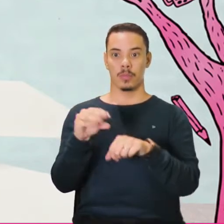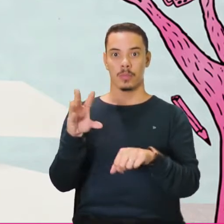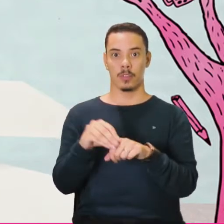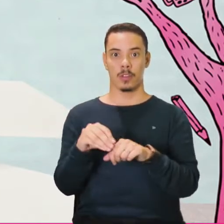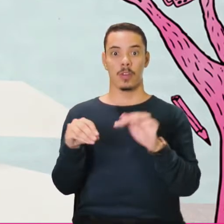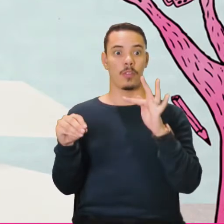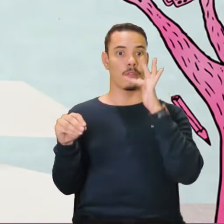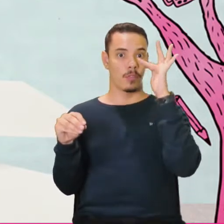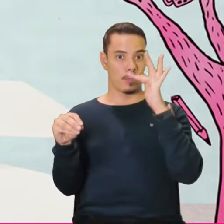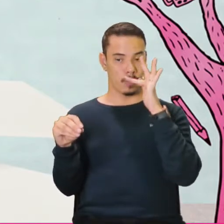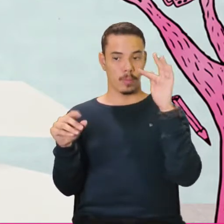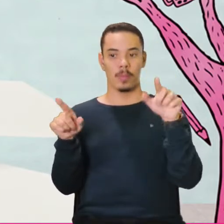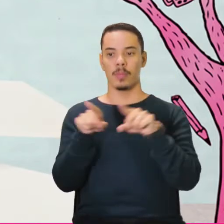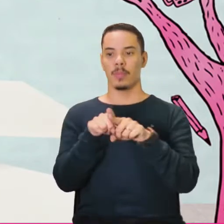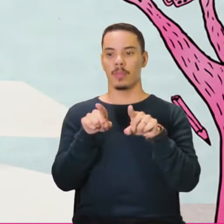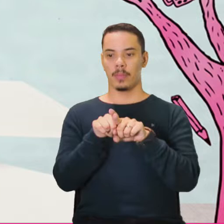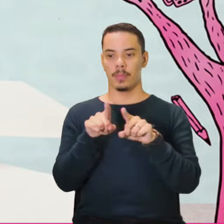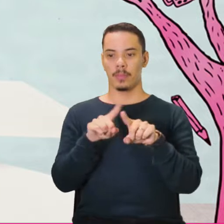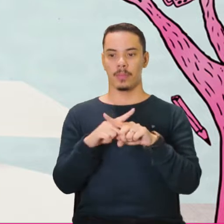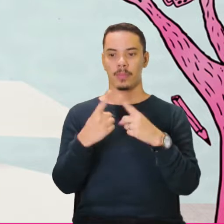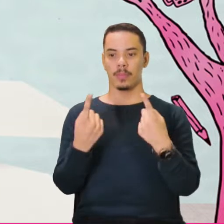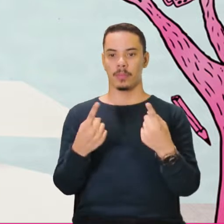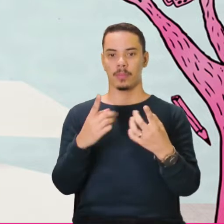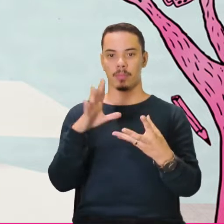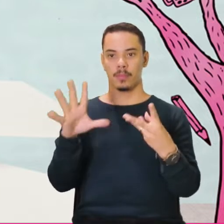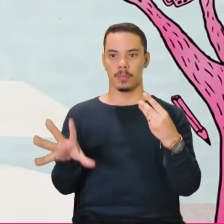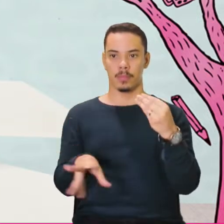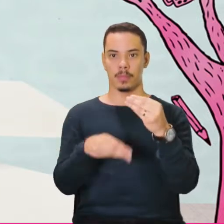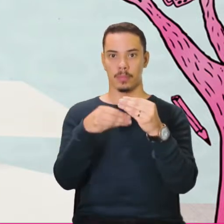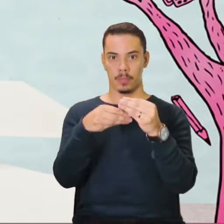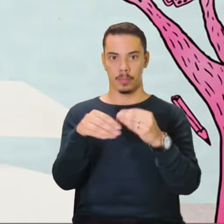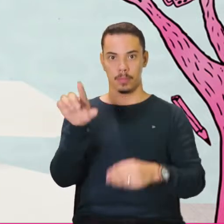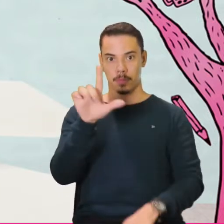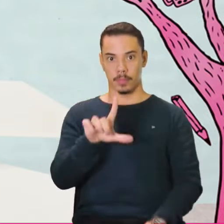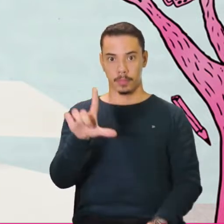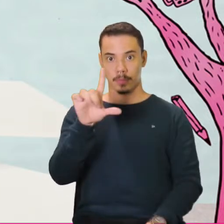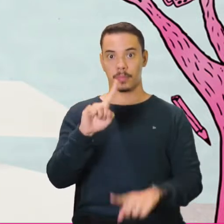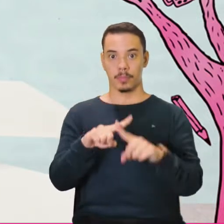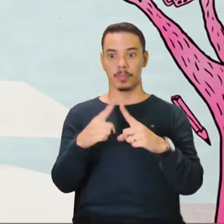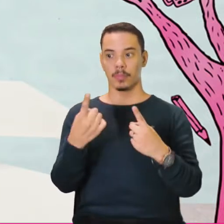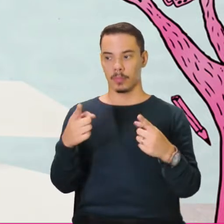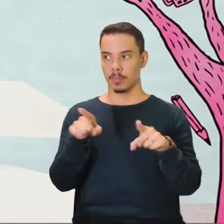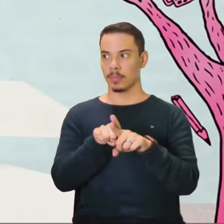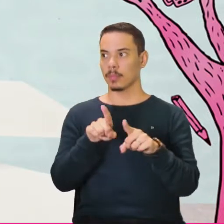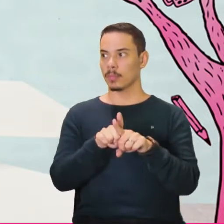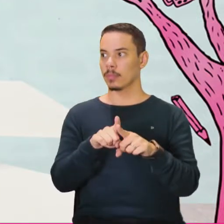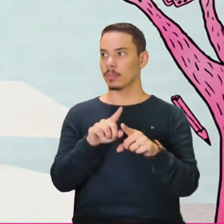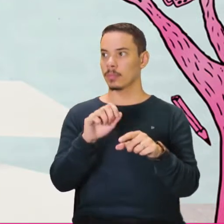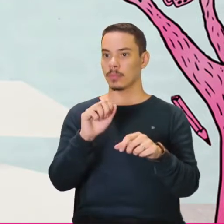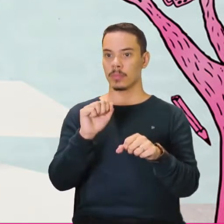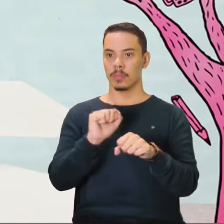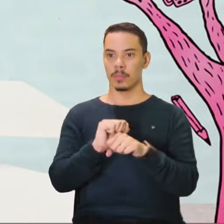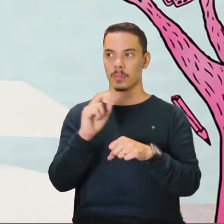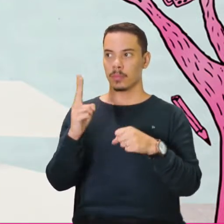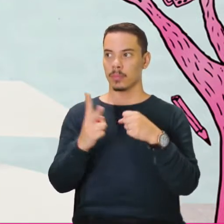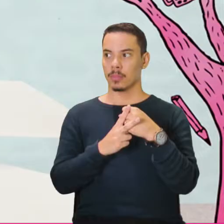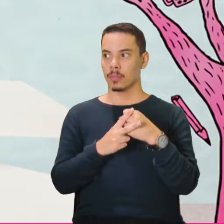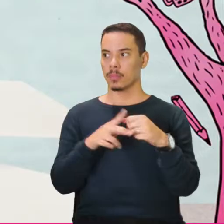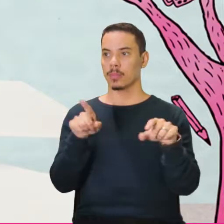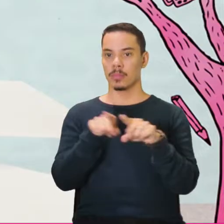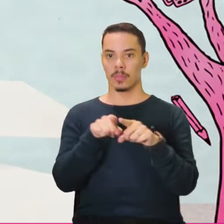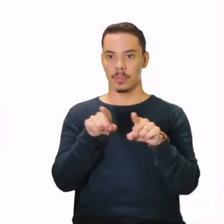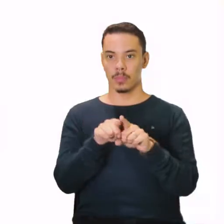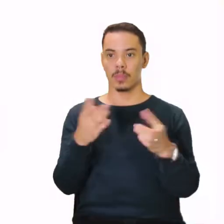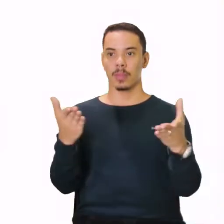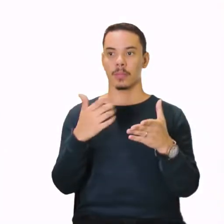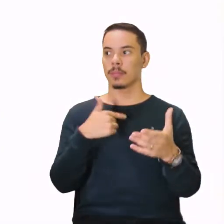florida? Também, já não é mais a questão locução adjetiva, mas sim o adjetivo. Beleza, muito